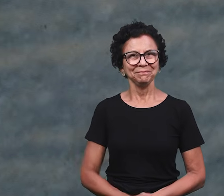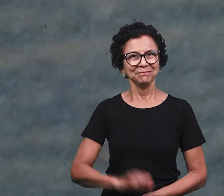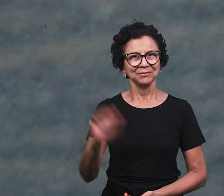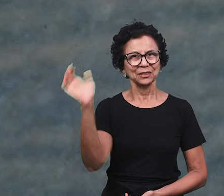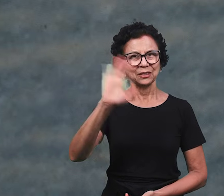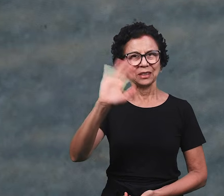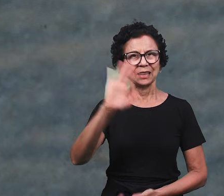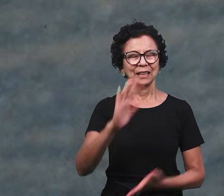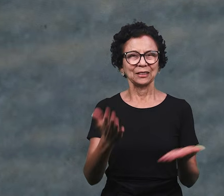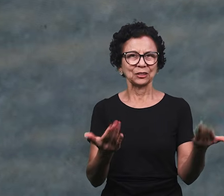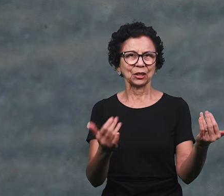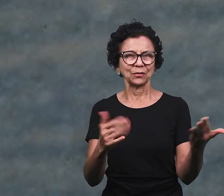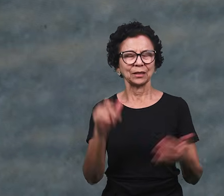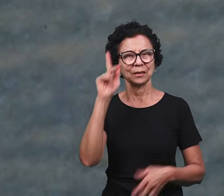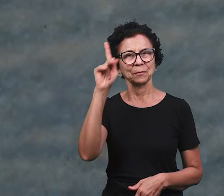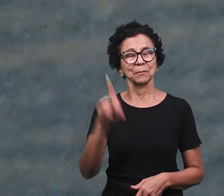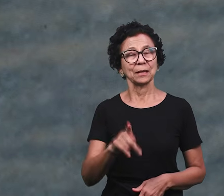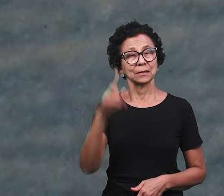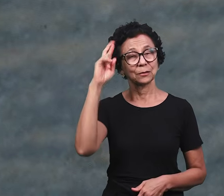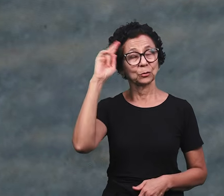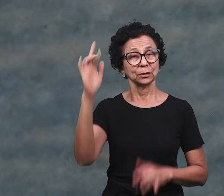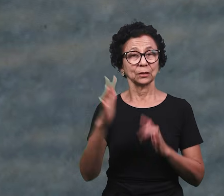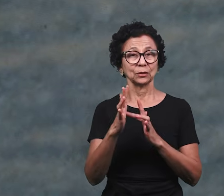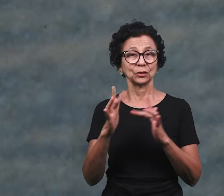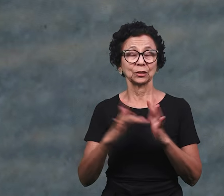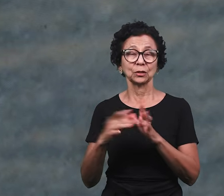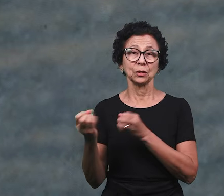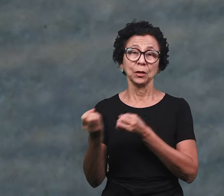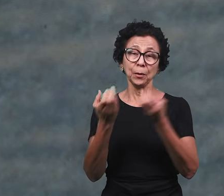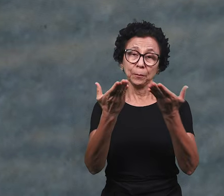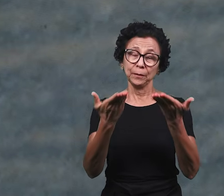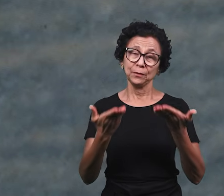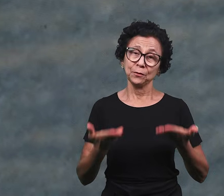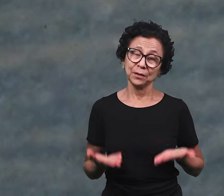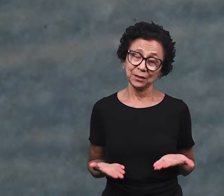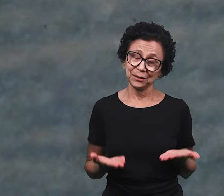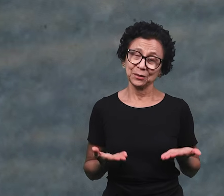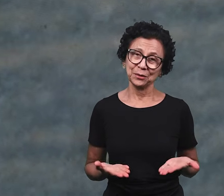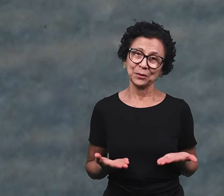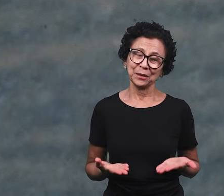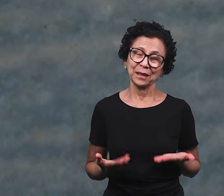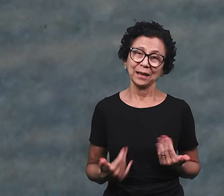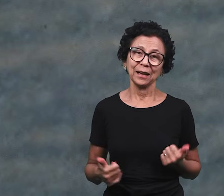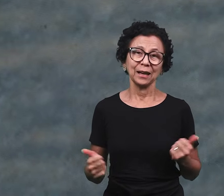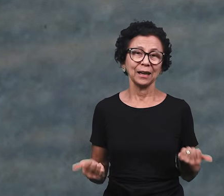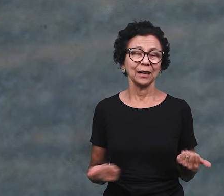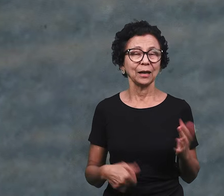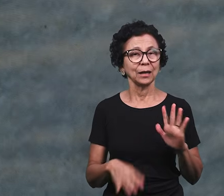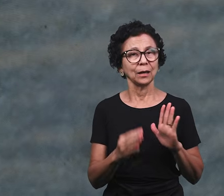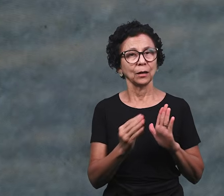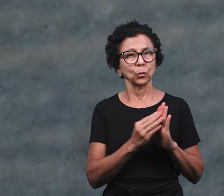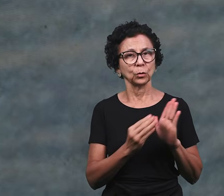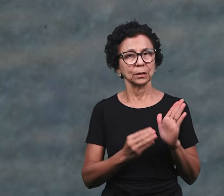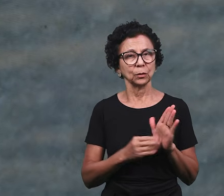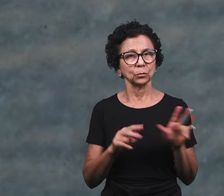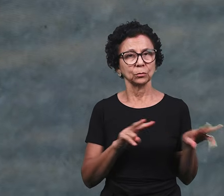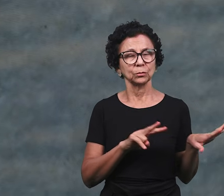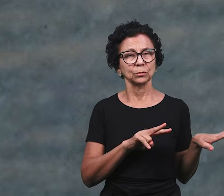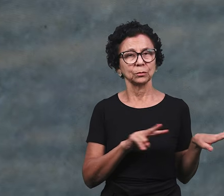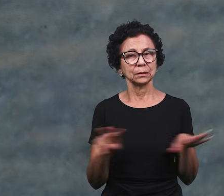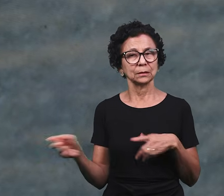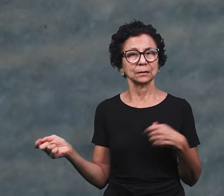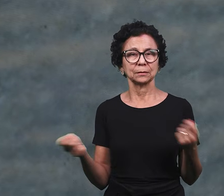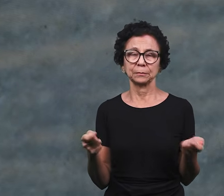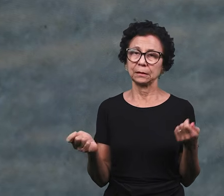Fala, jovem, a paz do Senhor Jesus. Seja bem-vindo, seja bem-vinda a esse conteúdo